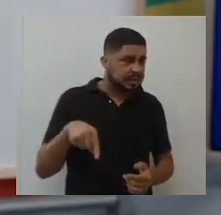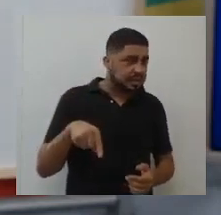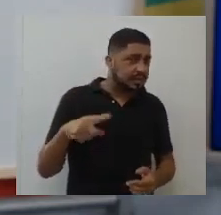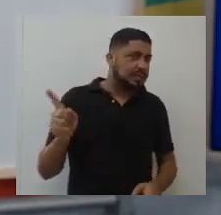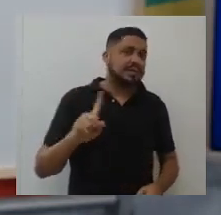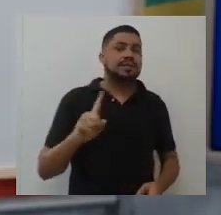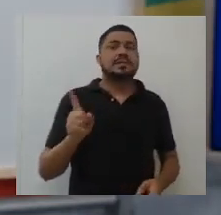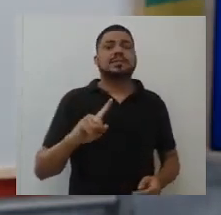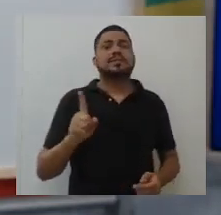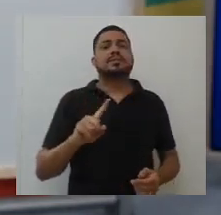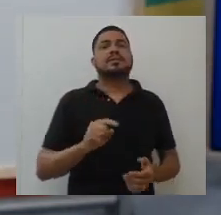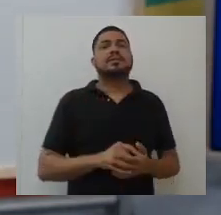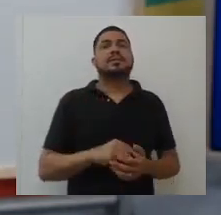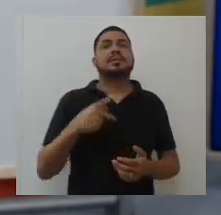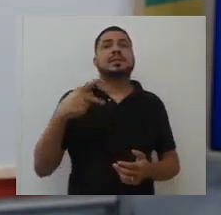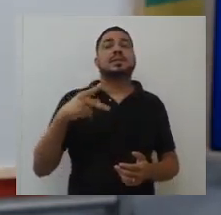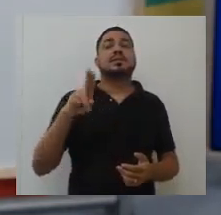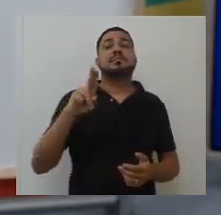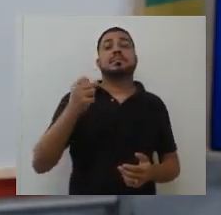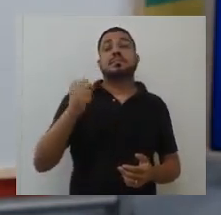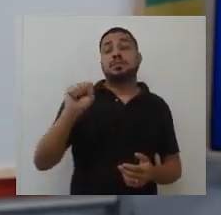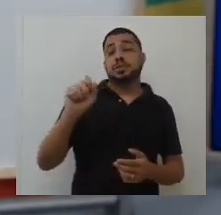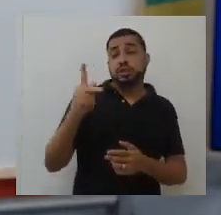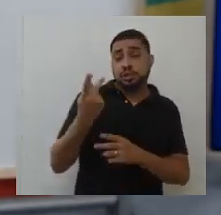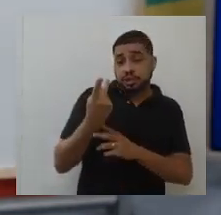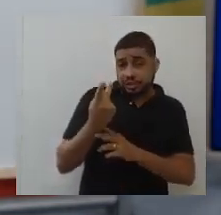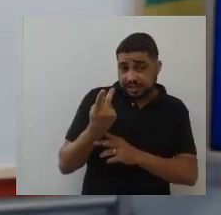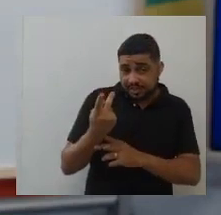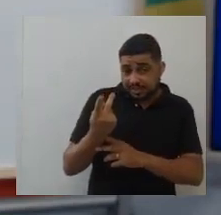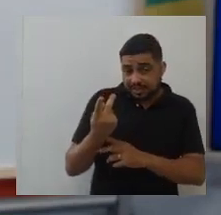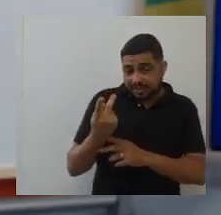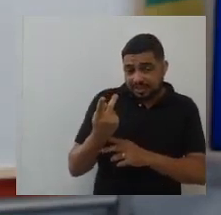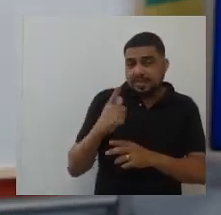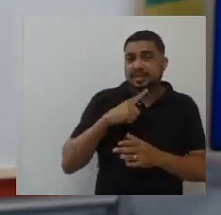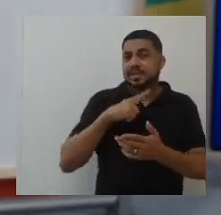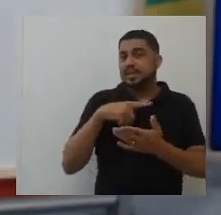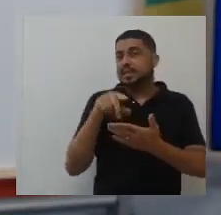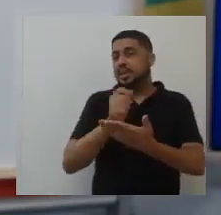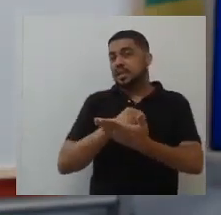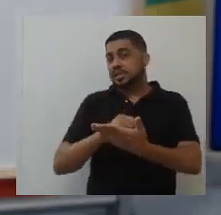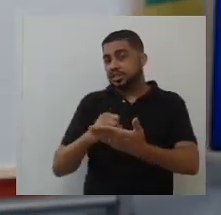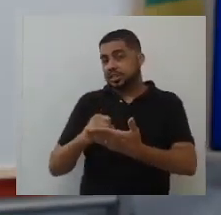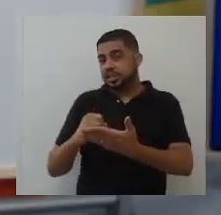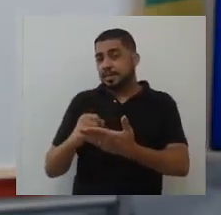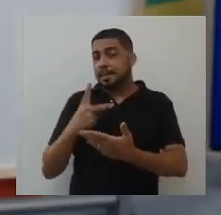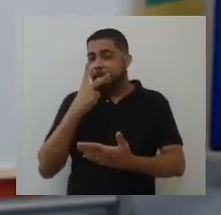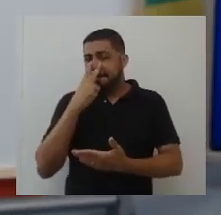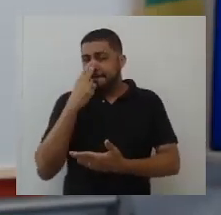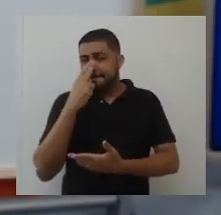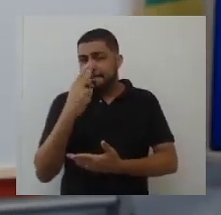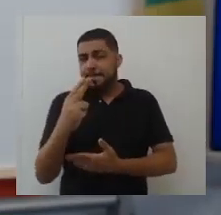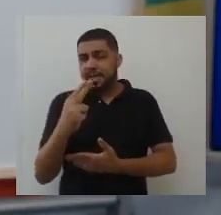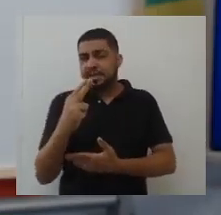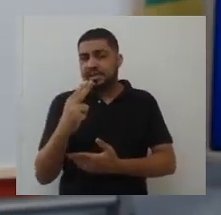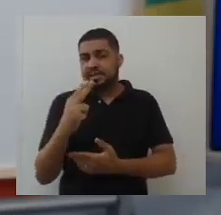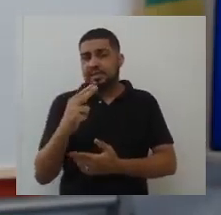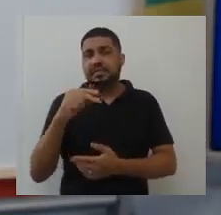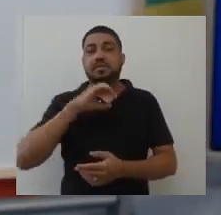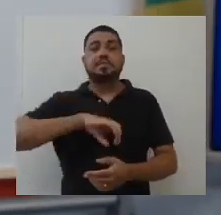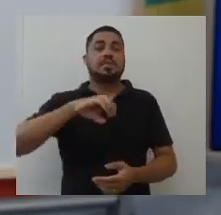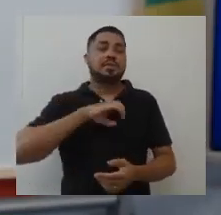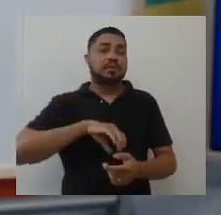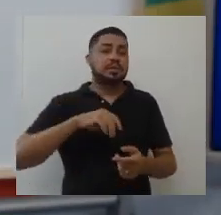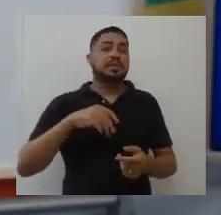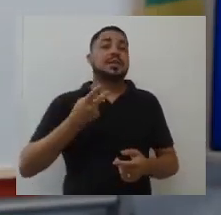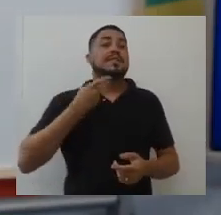Não é. Tá? Push, apesar de ter a escrita parecida, um pouco similar com a da língua portuguesa e a